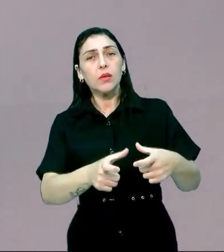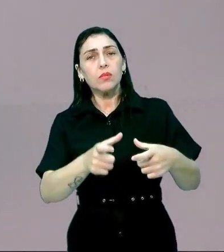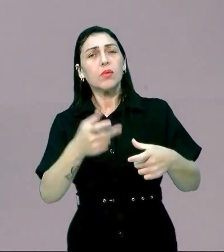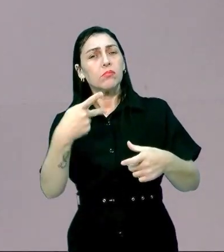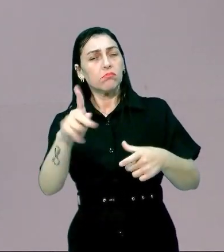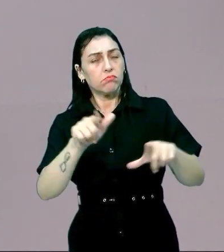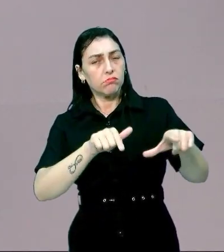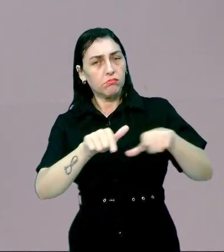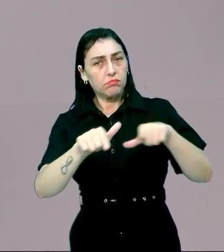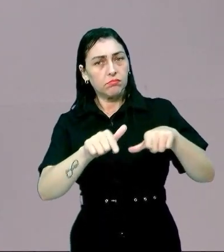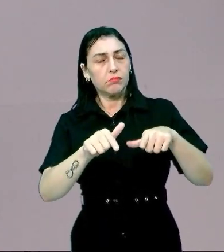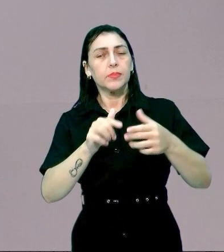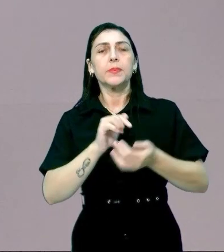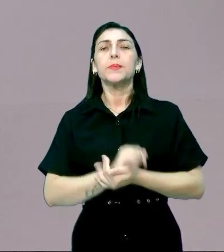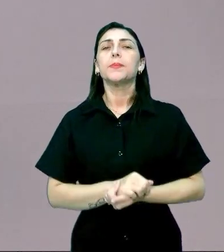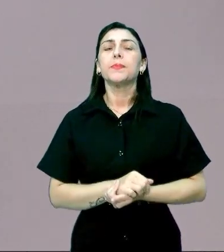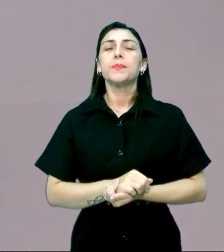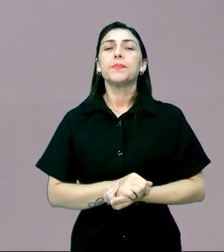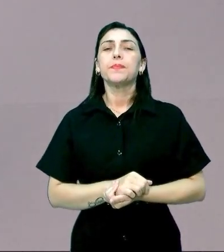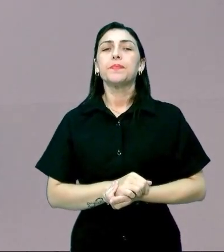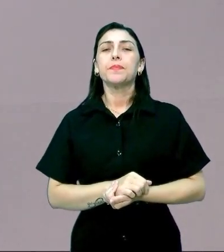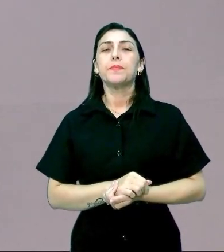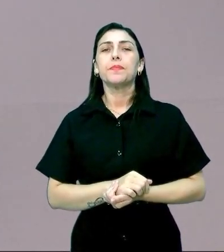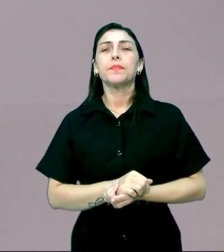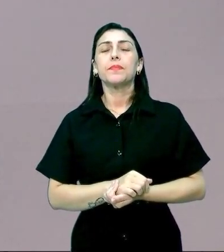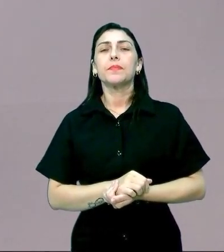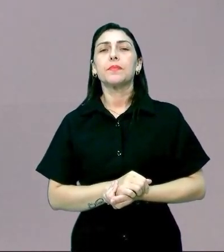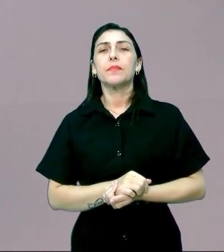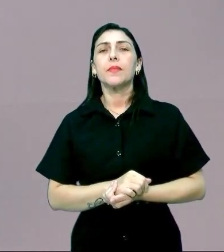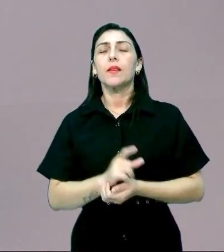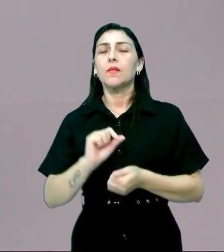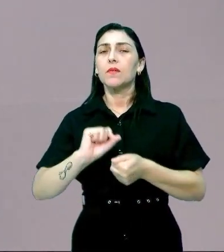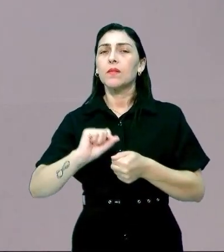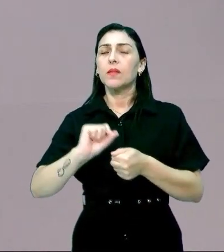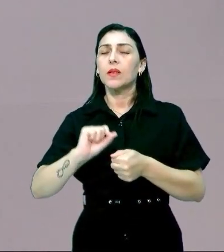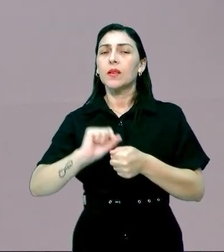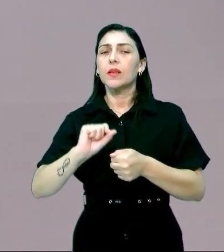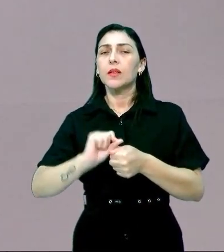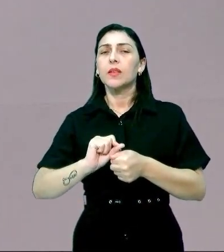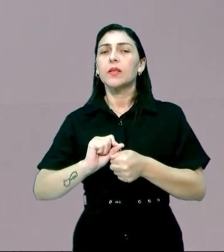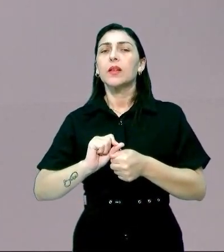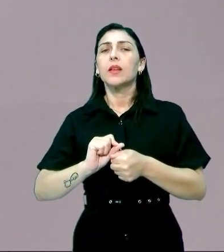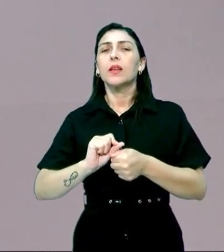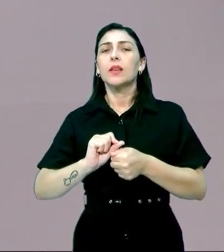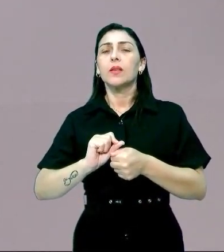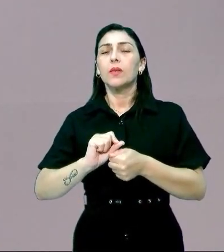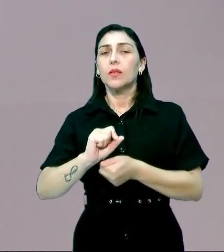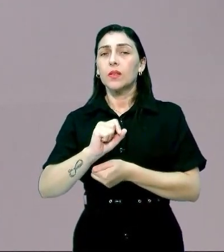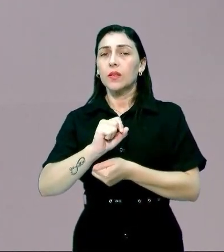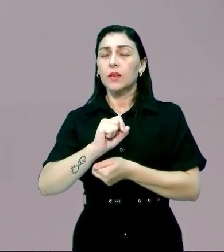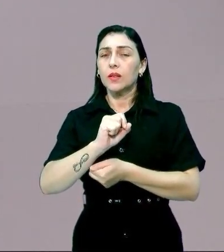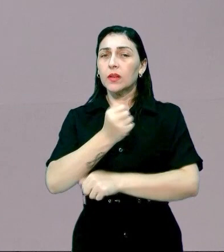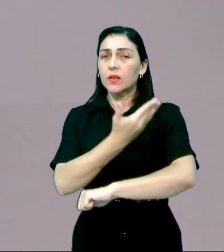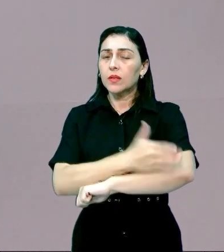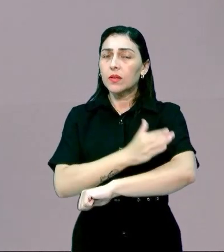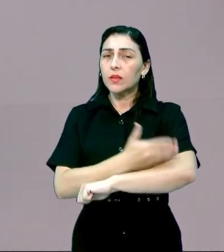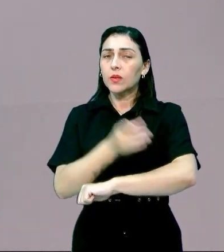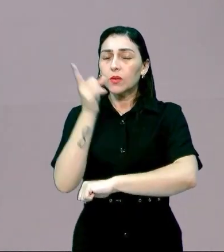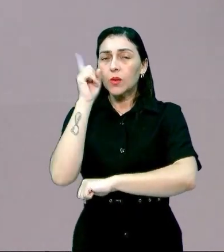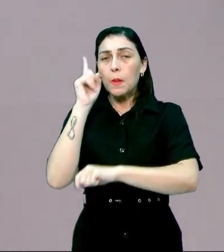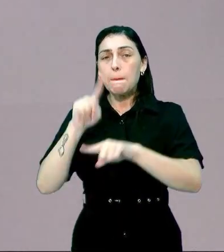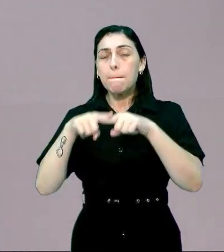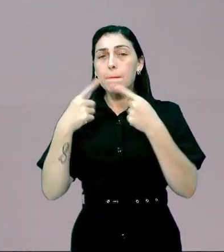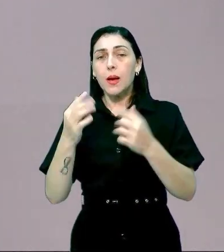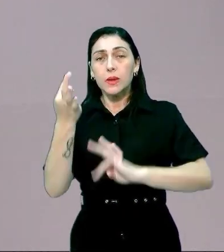seu ambiente de trabalho, em que ali ele desenvolve as suas tarefas cotidianas. Mas